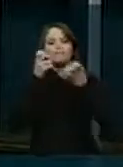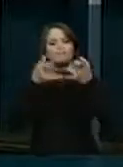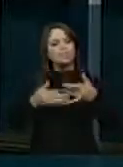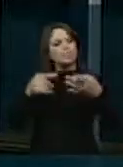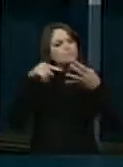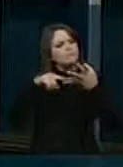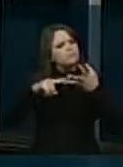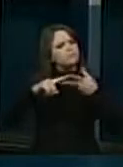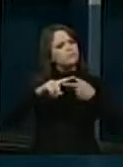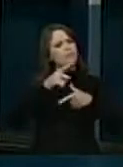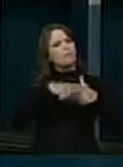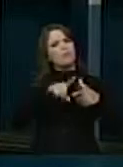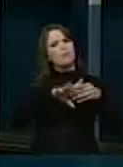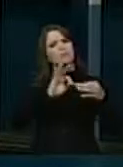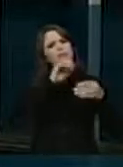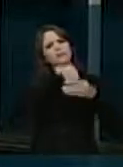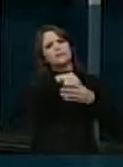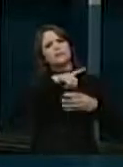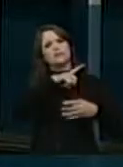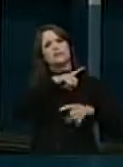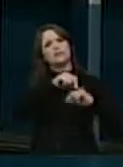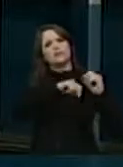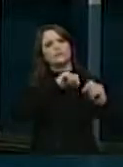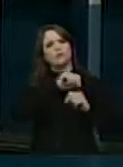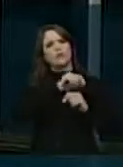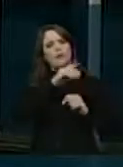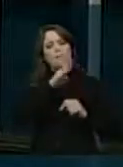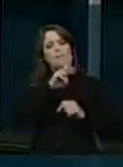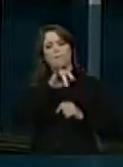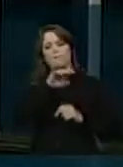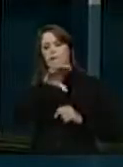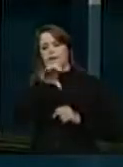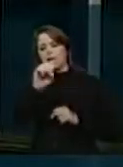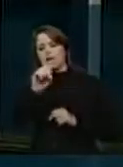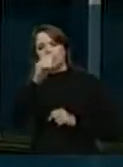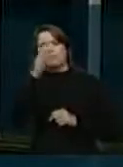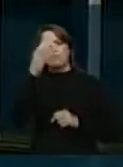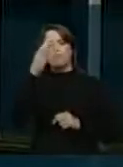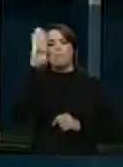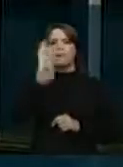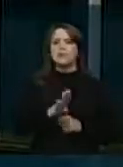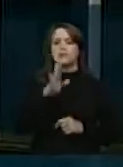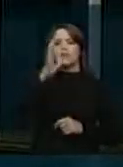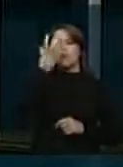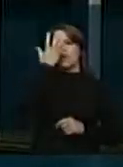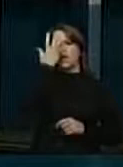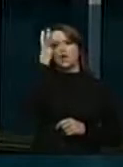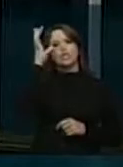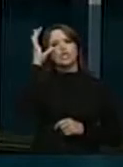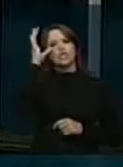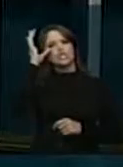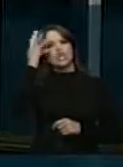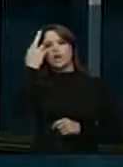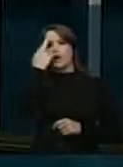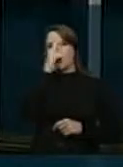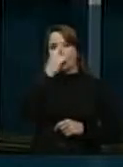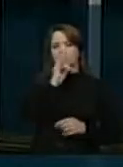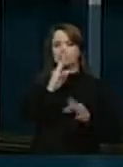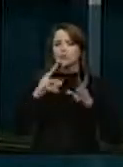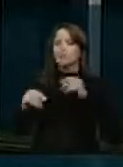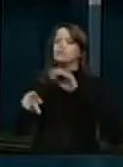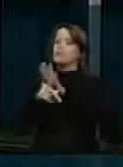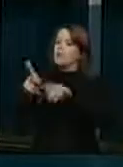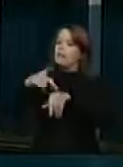conjuntura internacional envolvendo os BRICS e envolvendo também os países desenvolvidos,